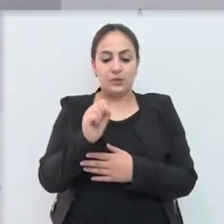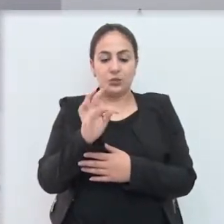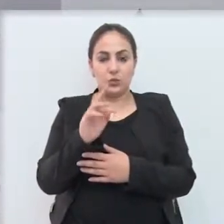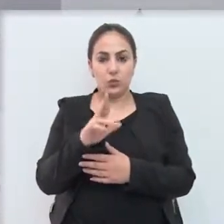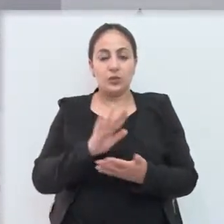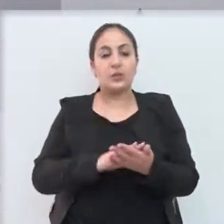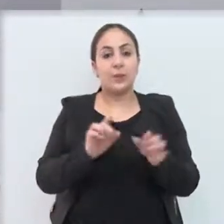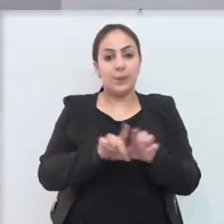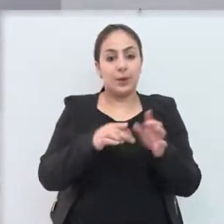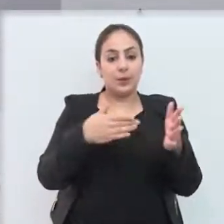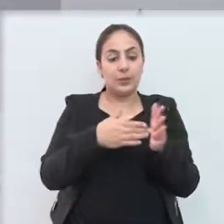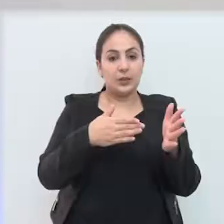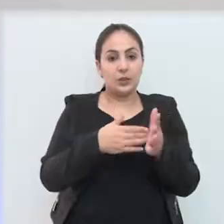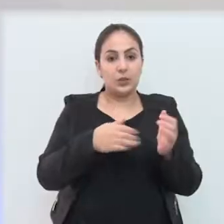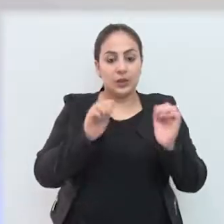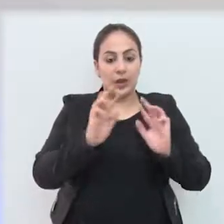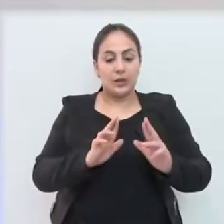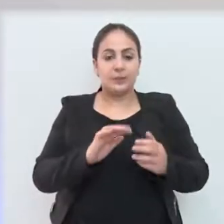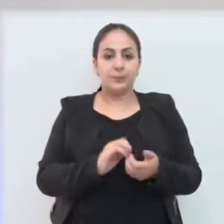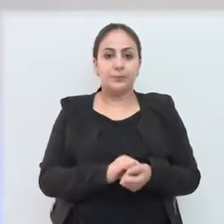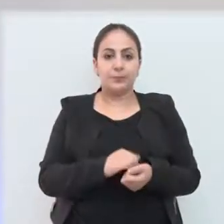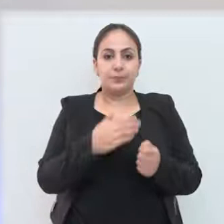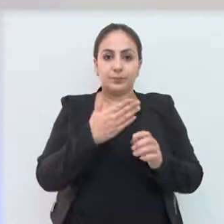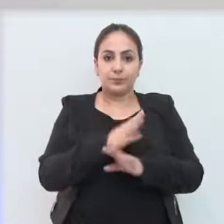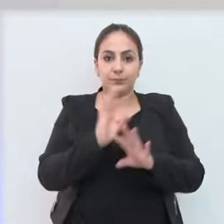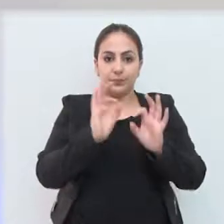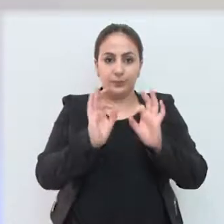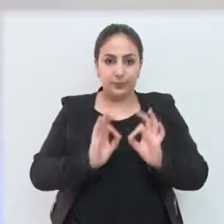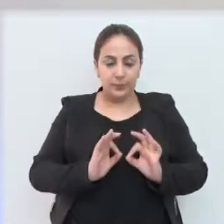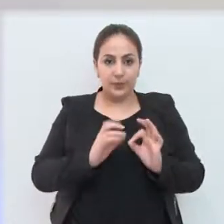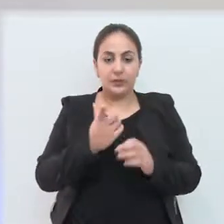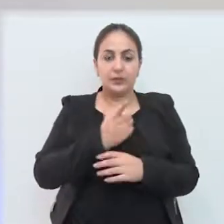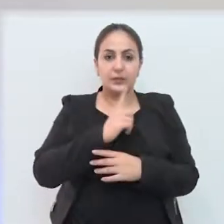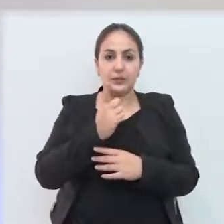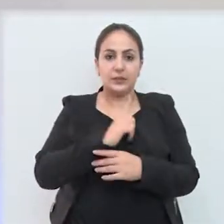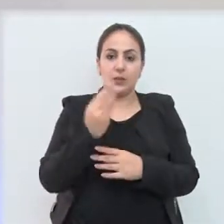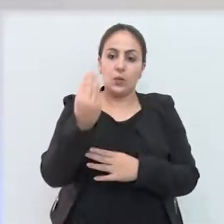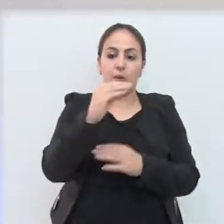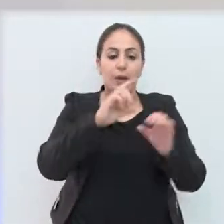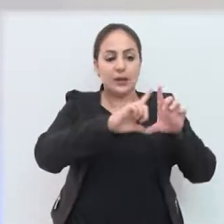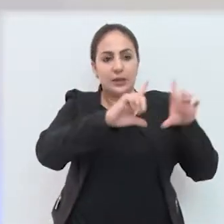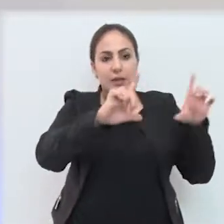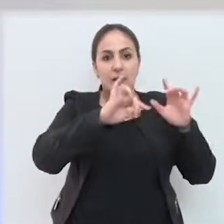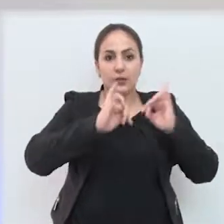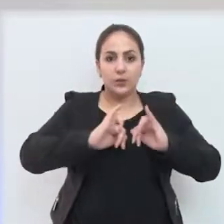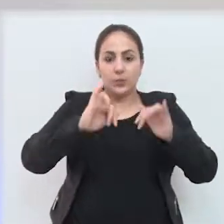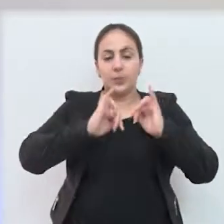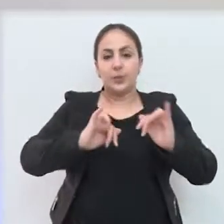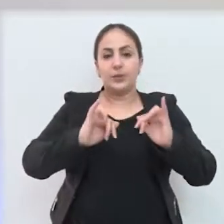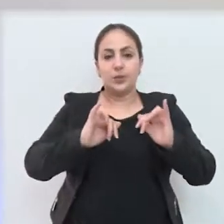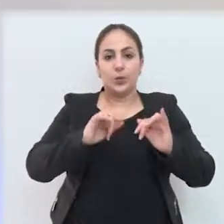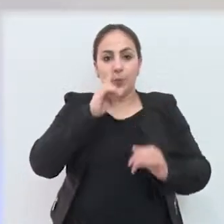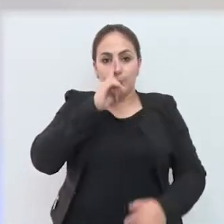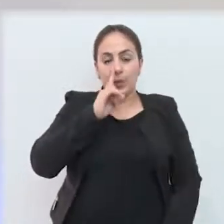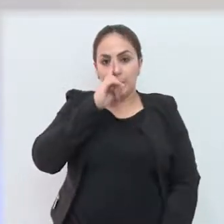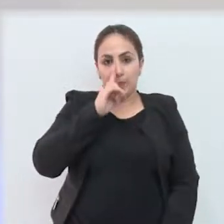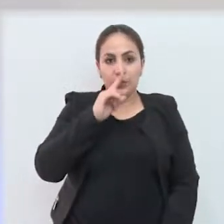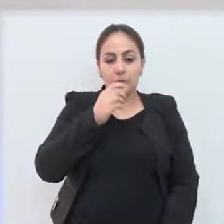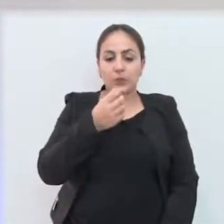utilização daquela zona. Aprovado o projeto que prevê a colocação de cartazes alertando sobre o perigo